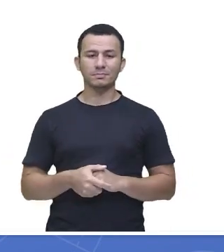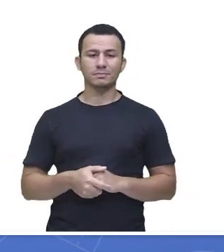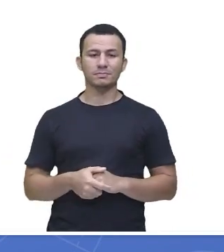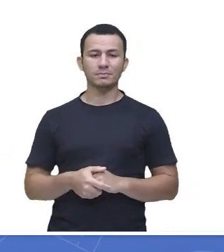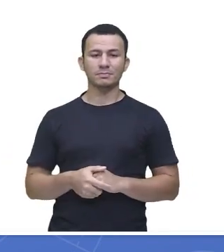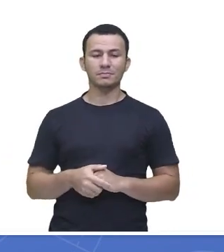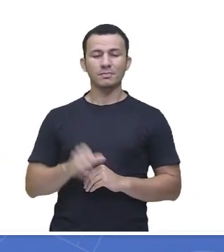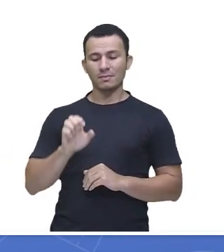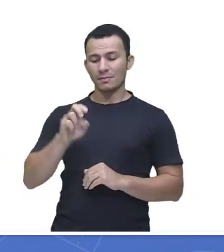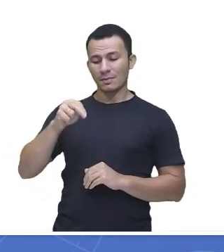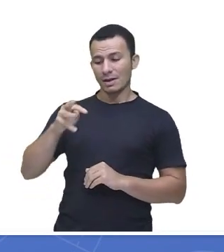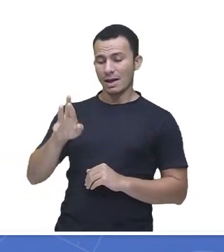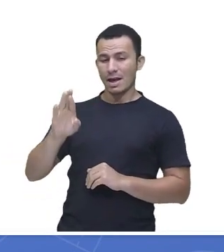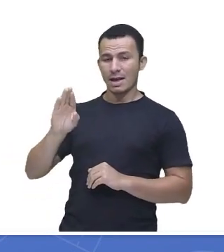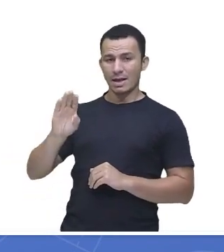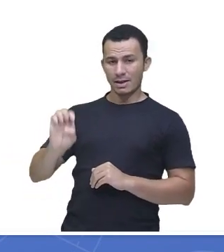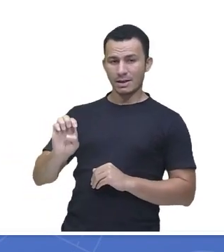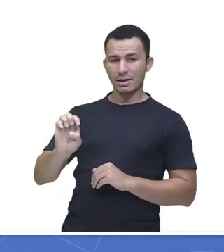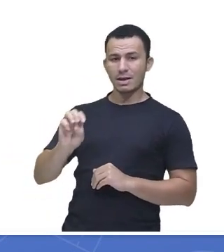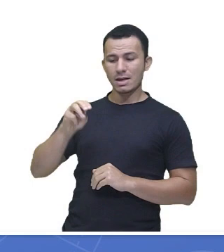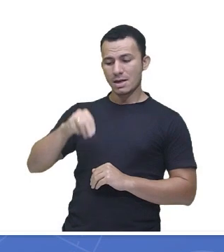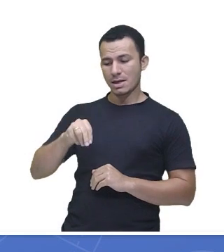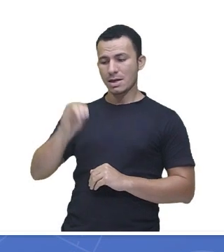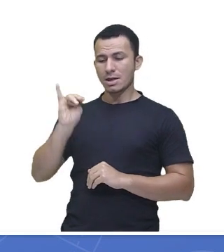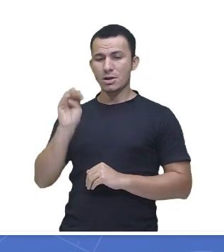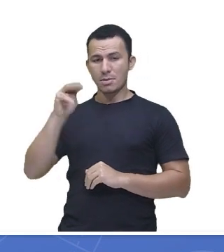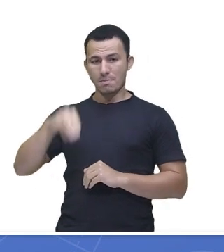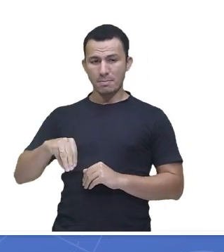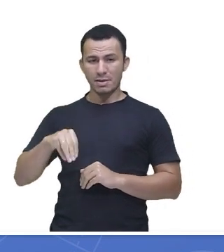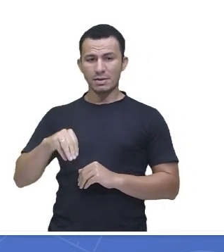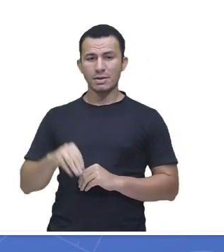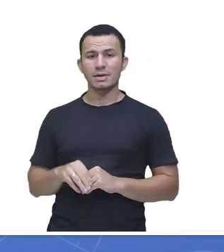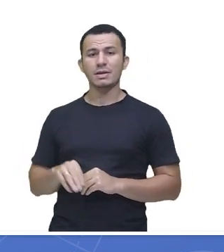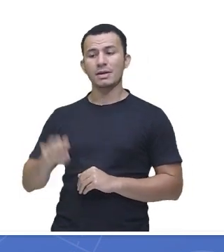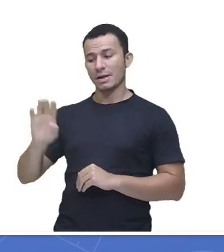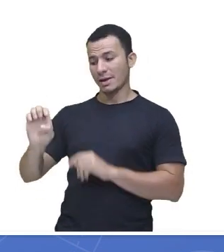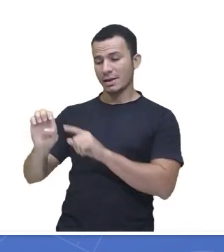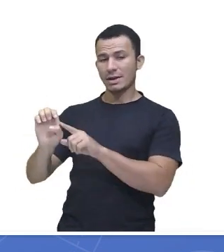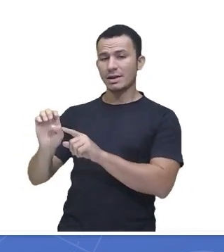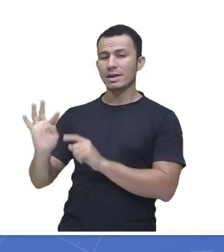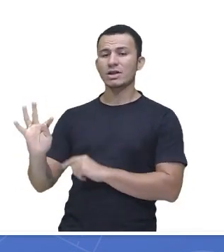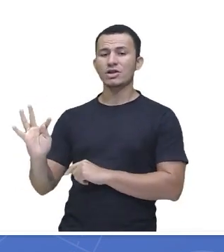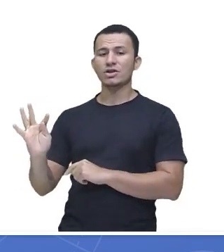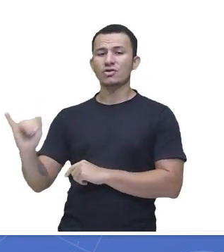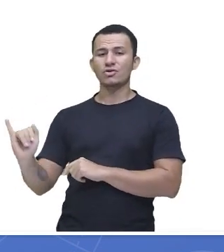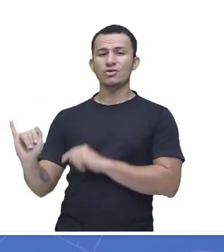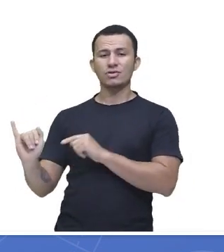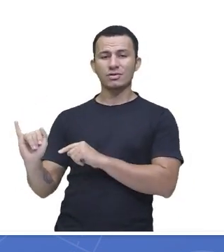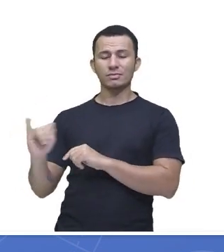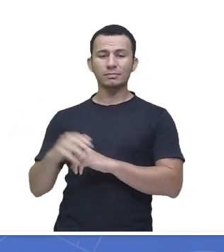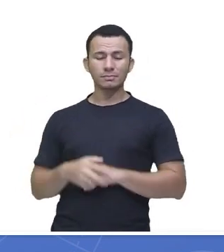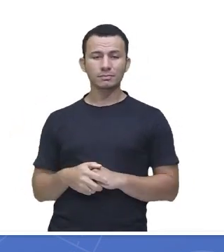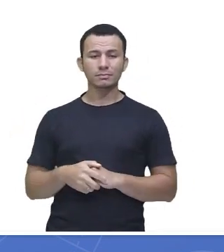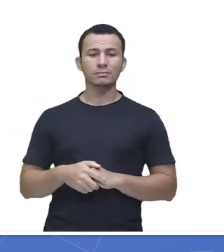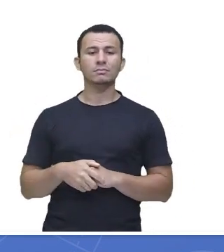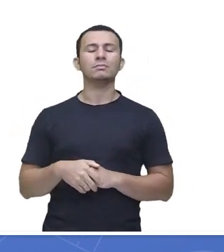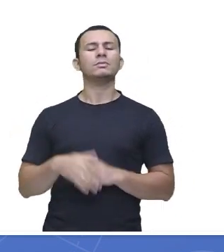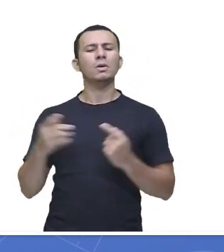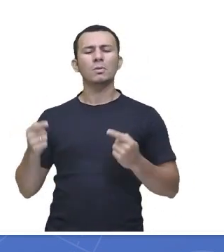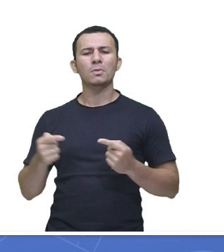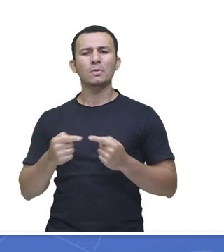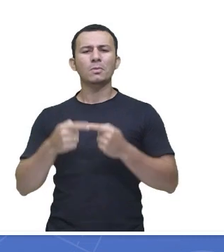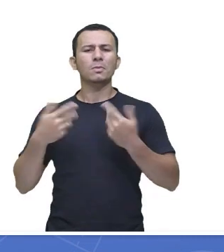entre mim e ti, ok? Então, de fato, iremos marcar aí